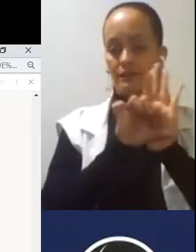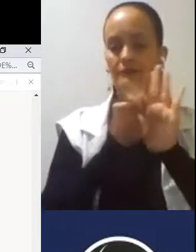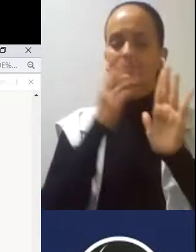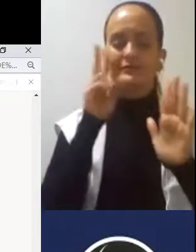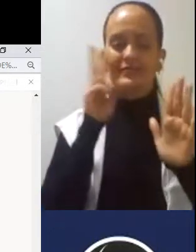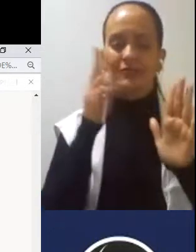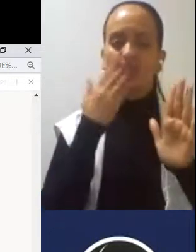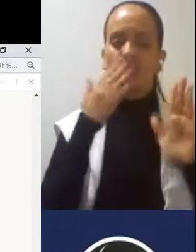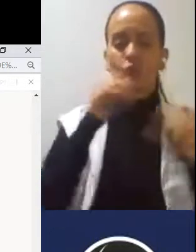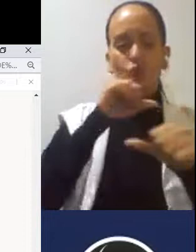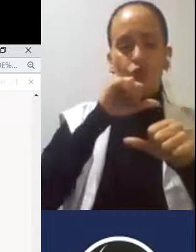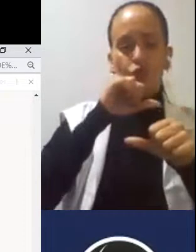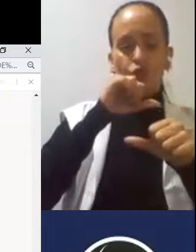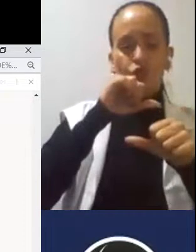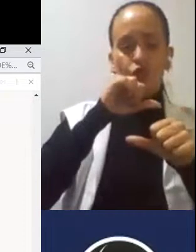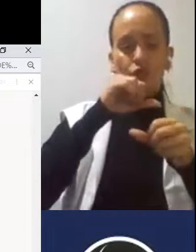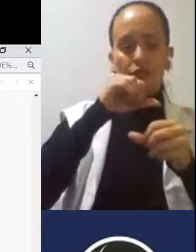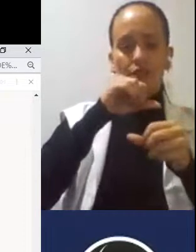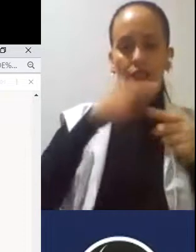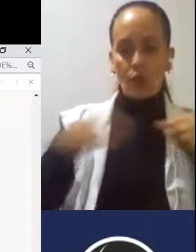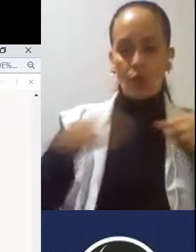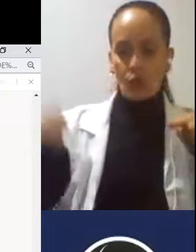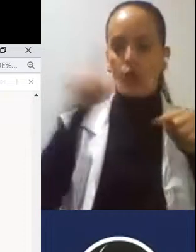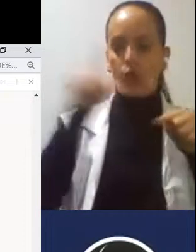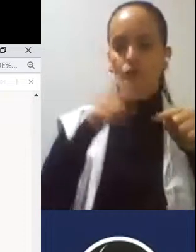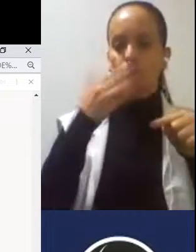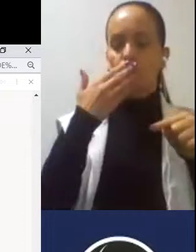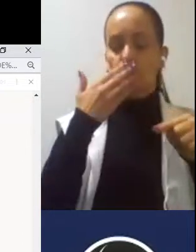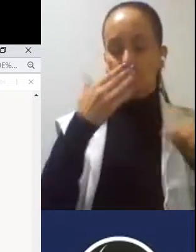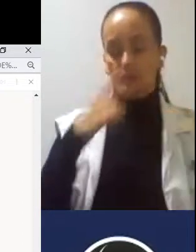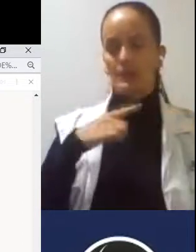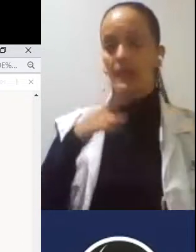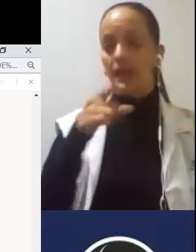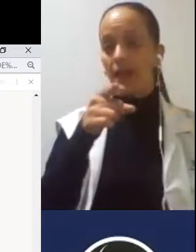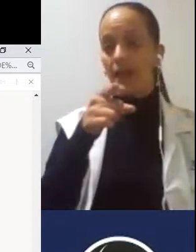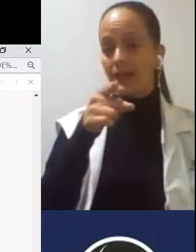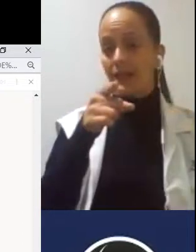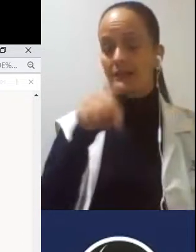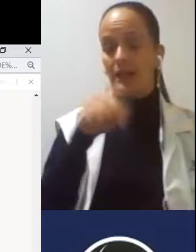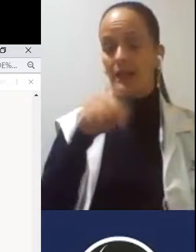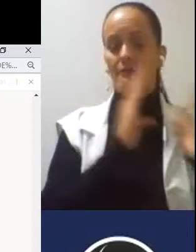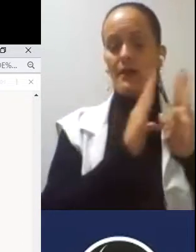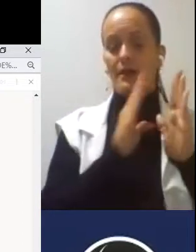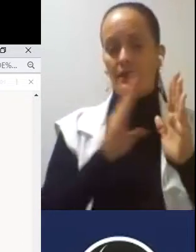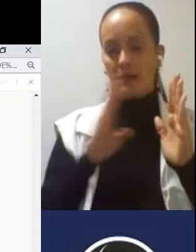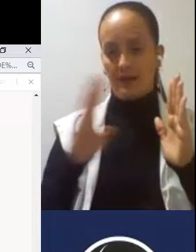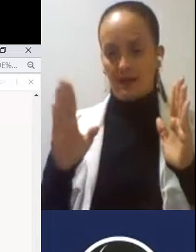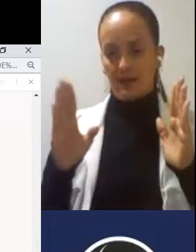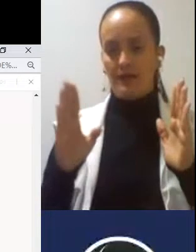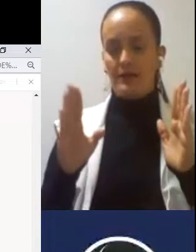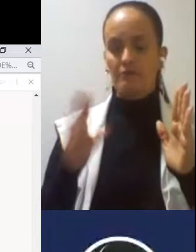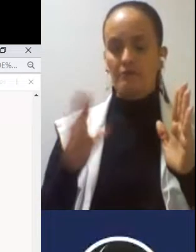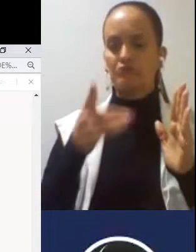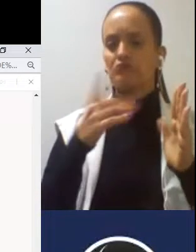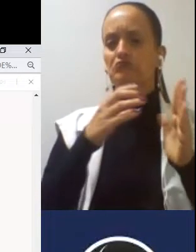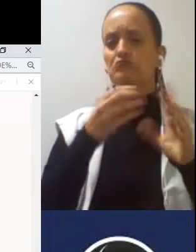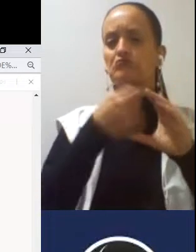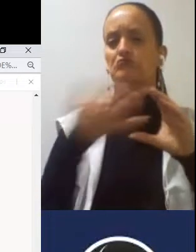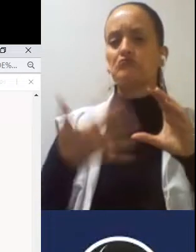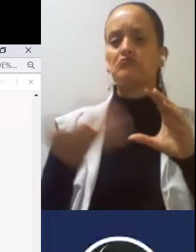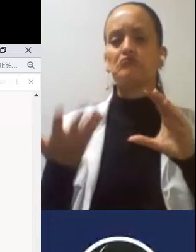gente falou dos tipos de circuito? Então, aqui, por exemplo, a gente tem um circuito em paralelo, certo? Qual que é a característica do